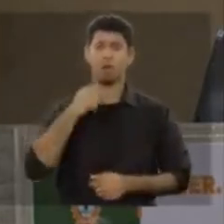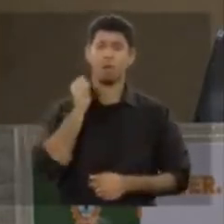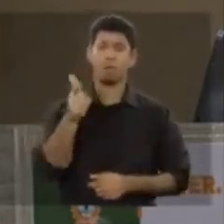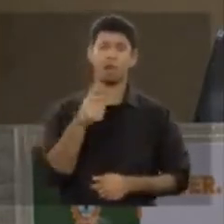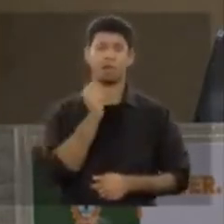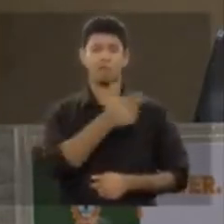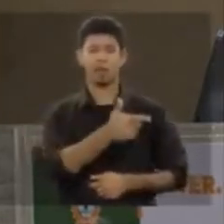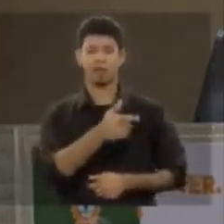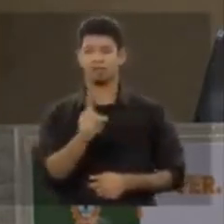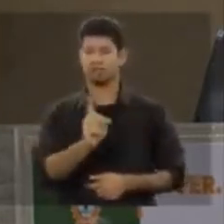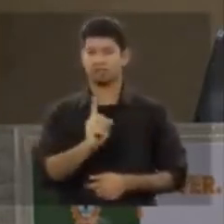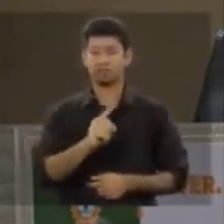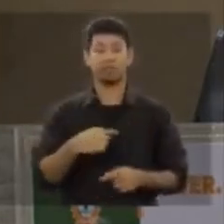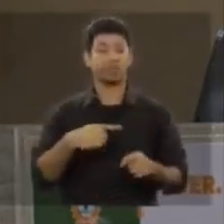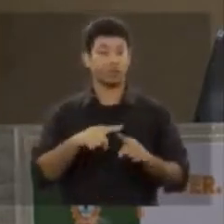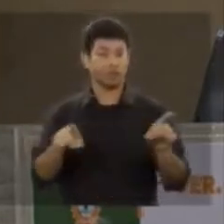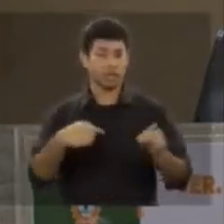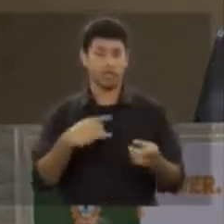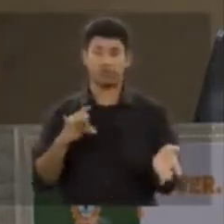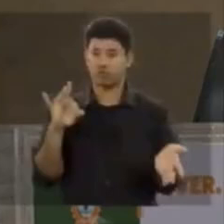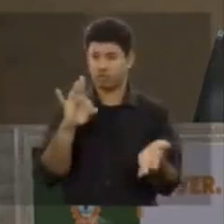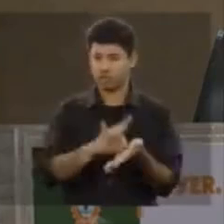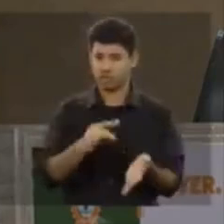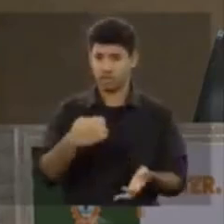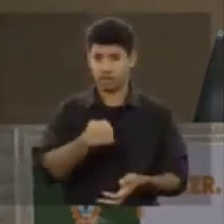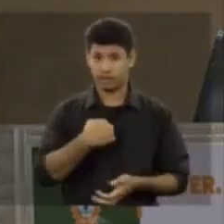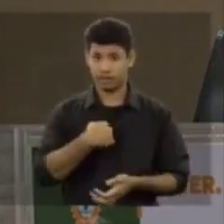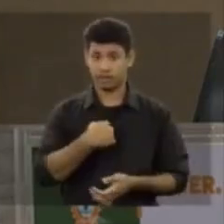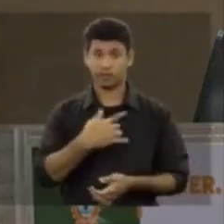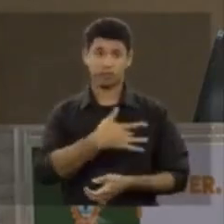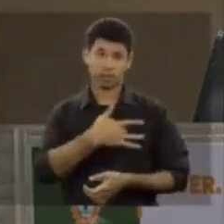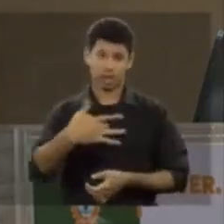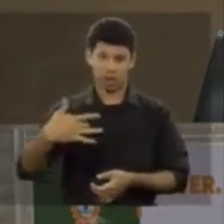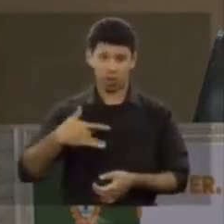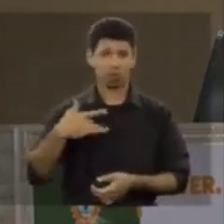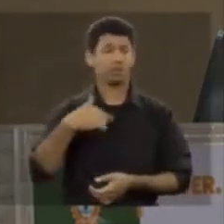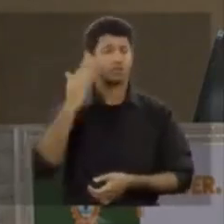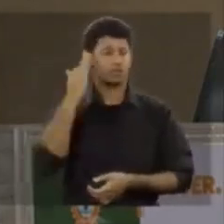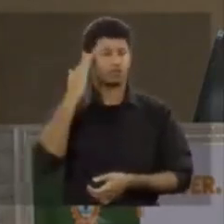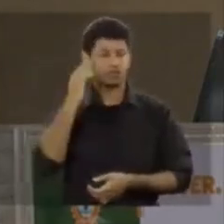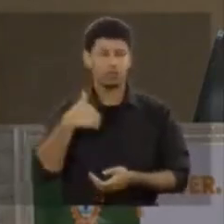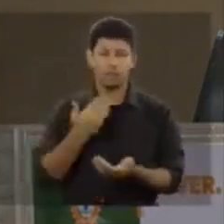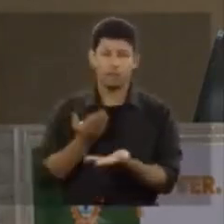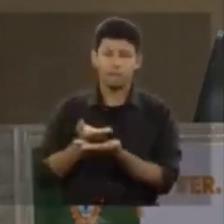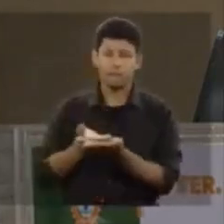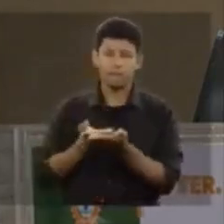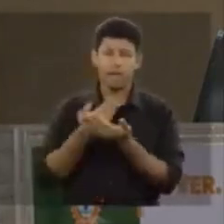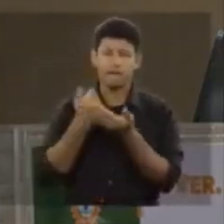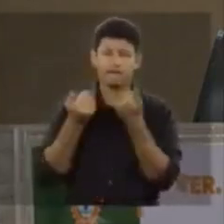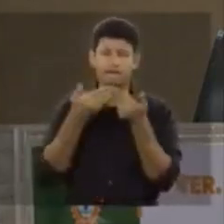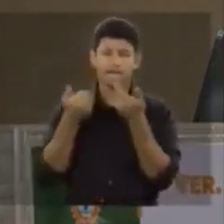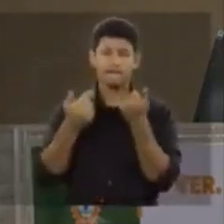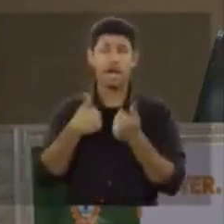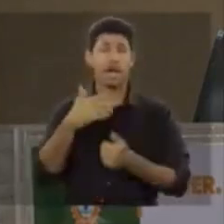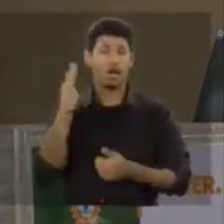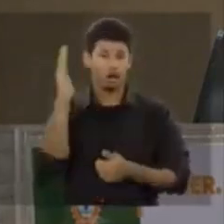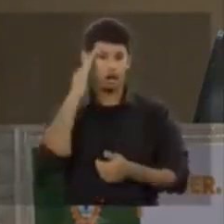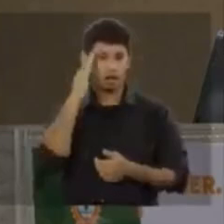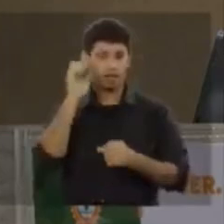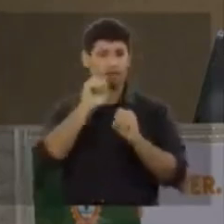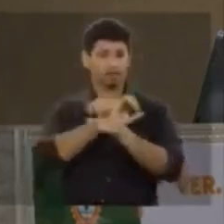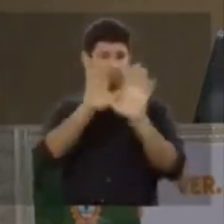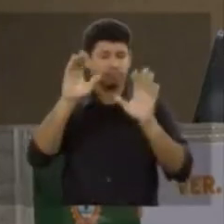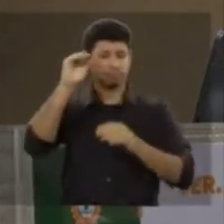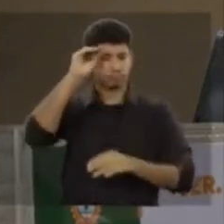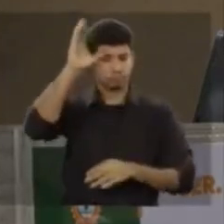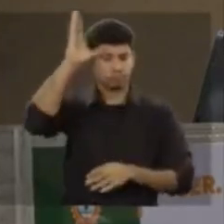certeza que no quesito de saúde eu tenho me aperfeiçoado muito para que